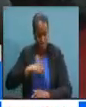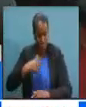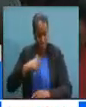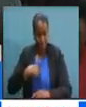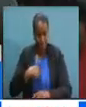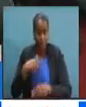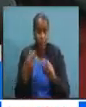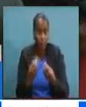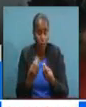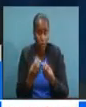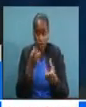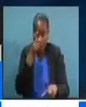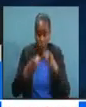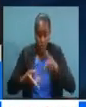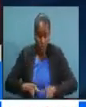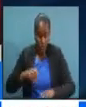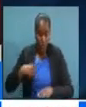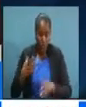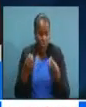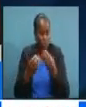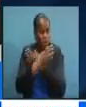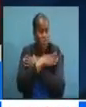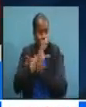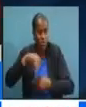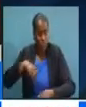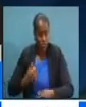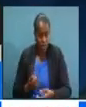muitos cabo-verdianos, de velhos amigos cabo-verdianos.